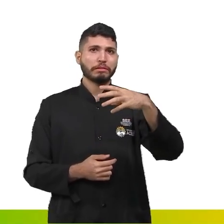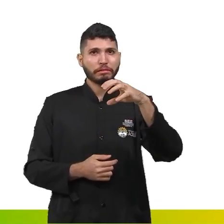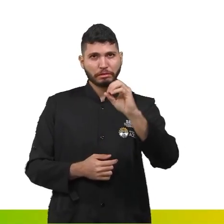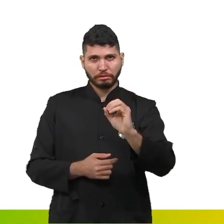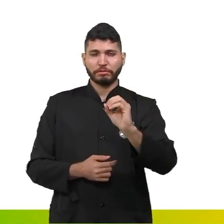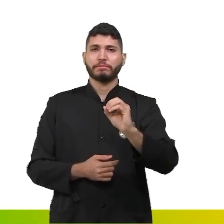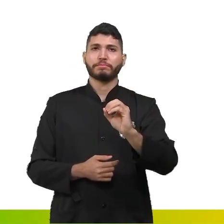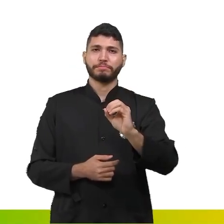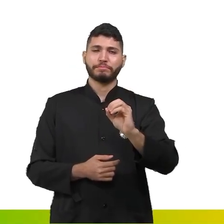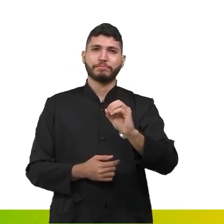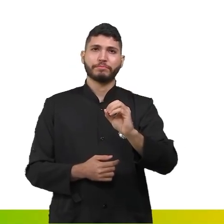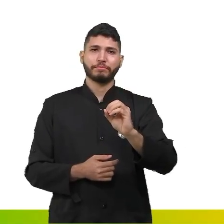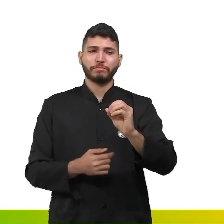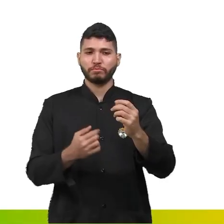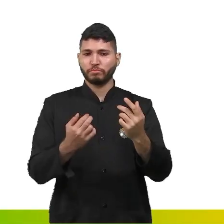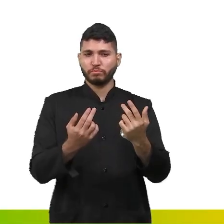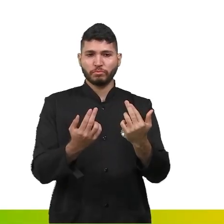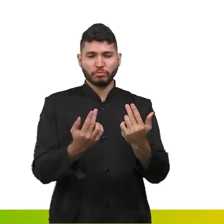Ângulos iguais.